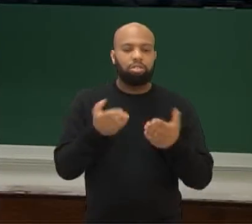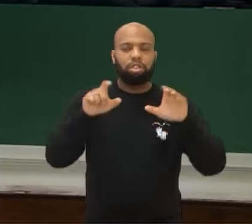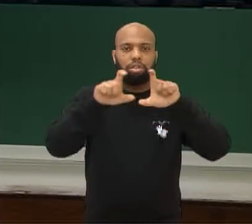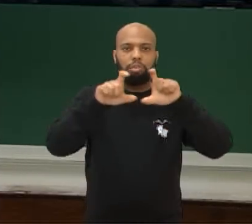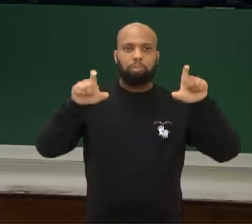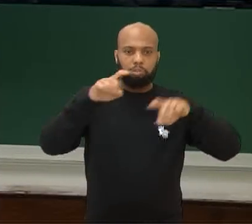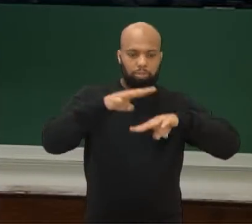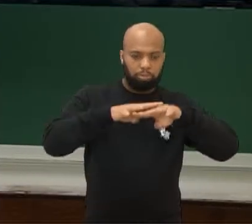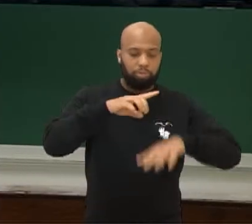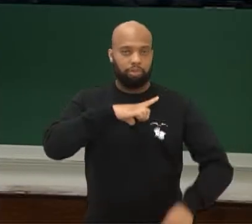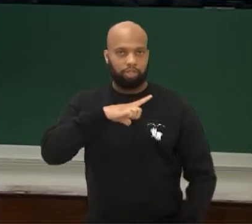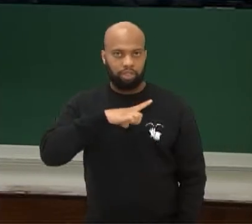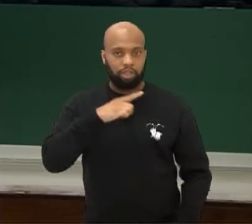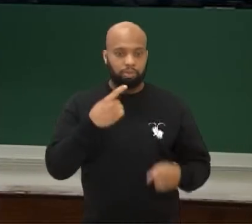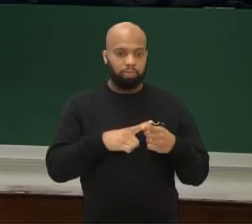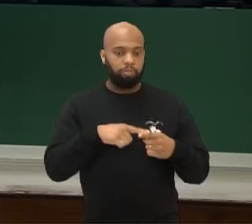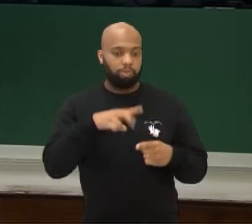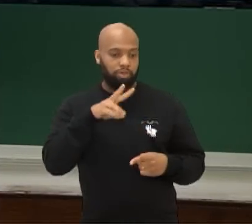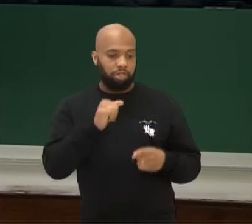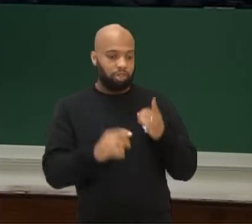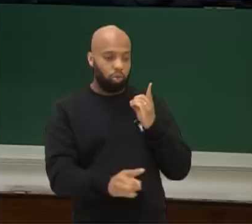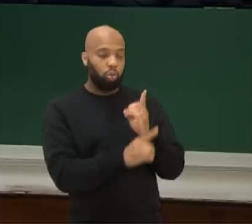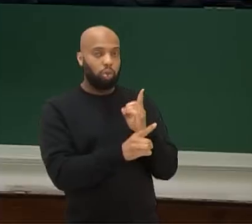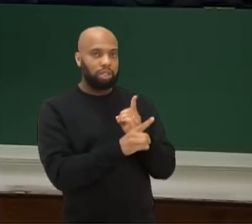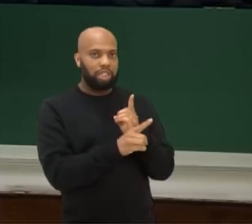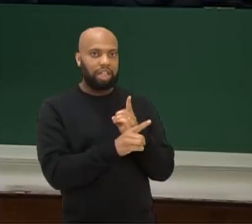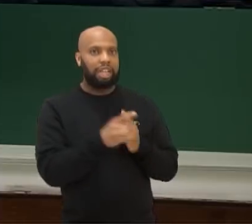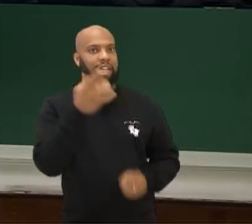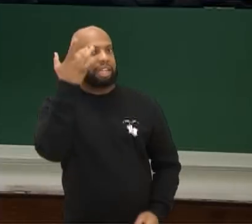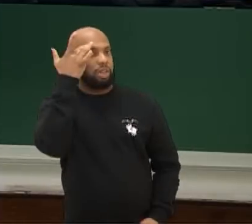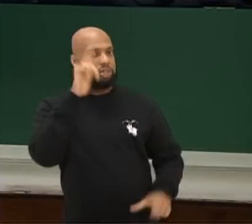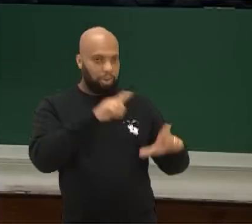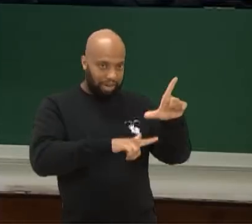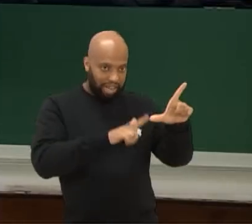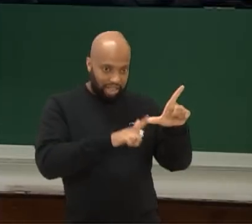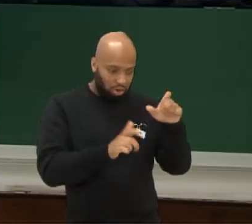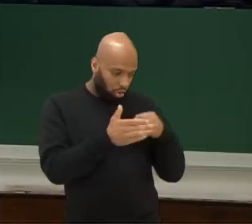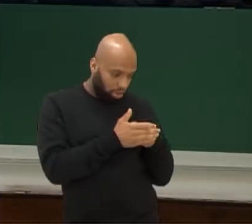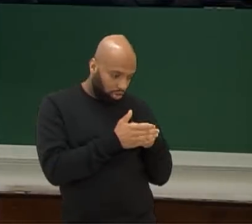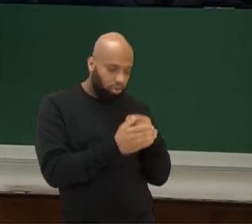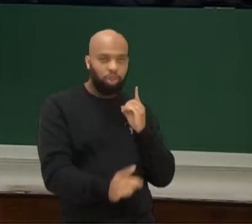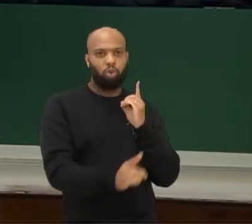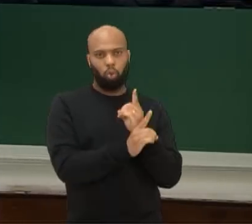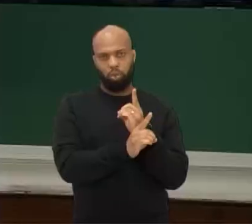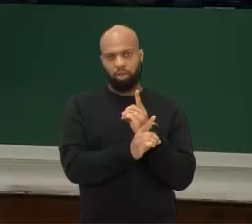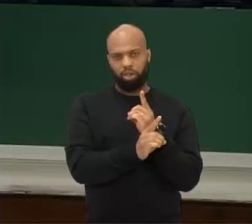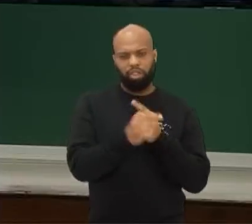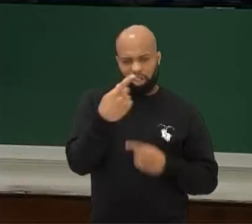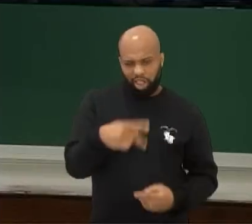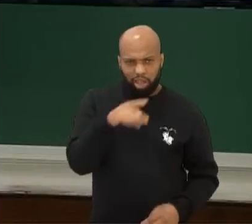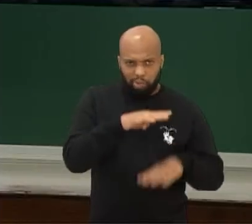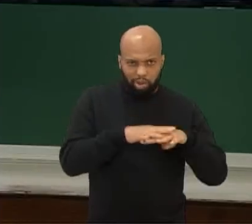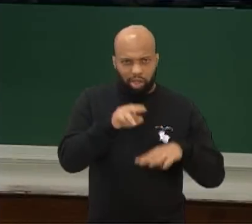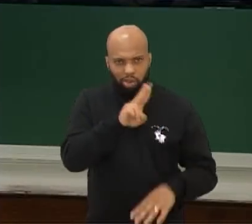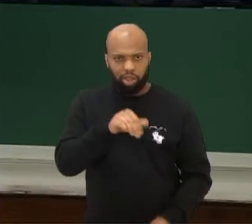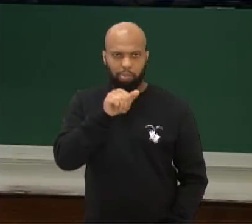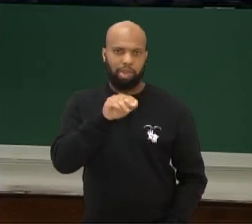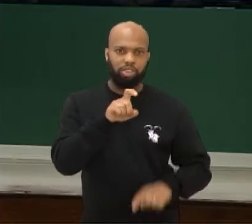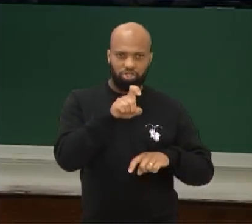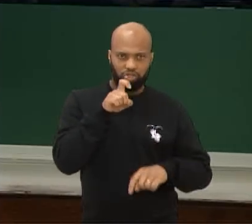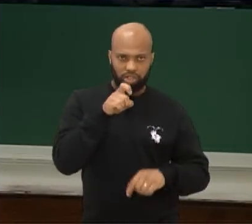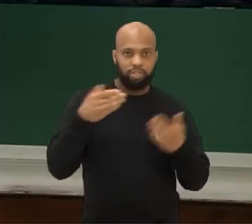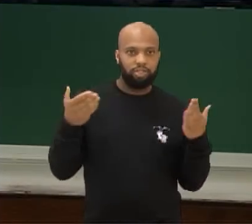equação, ou seja, encontrar o valor de X. Então, o primeiro princípio que a gente aprende é o